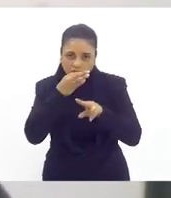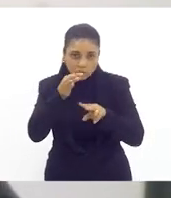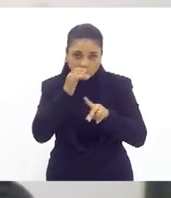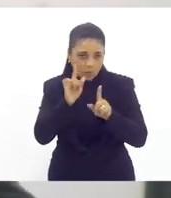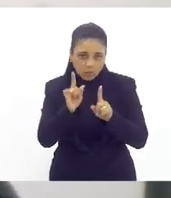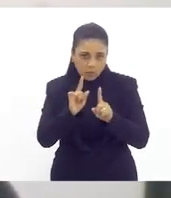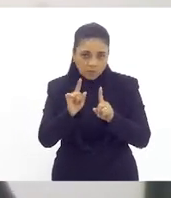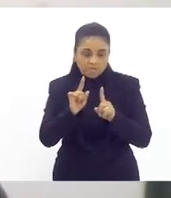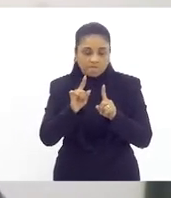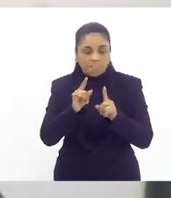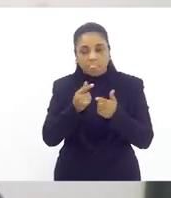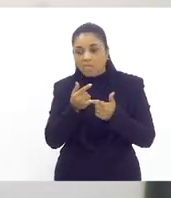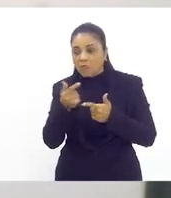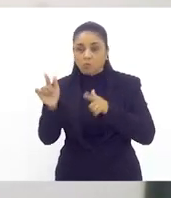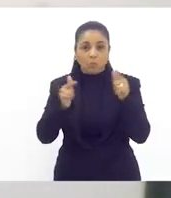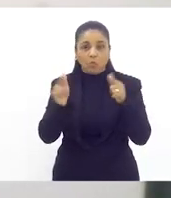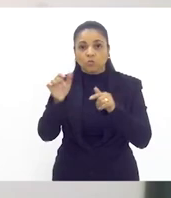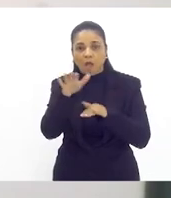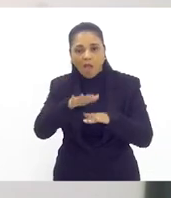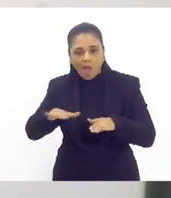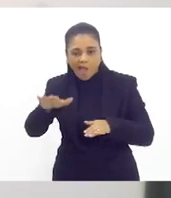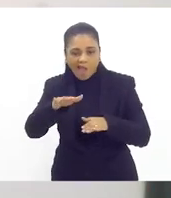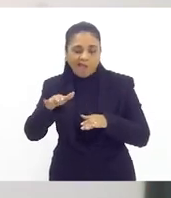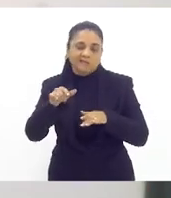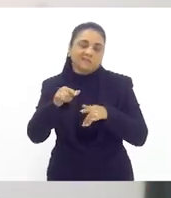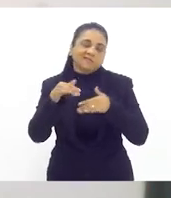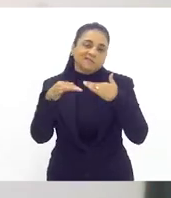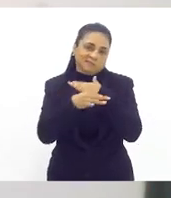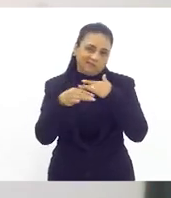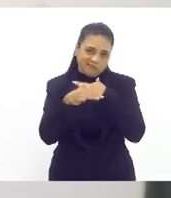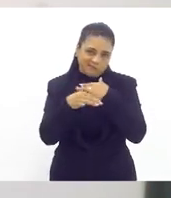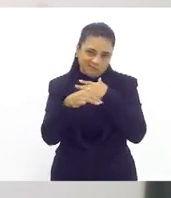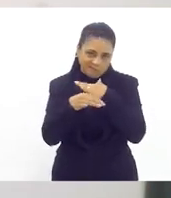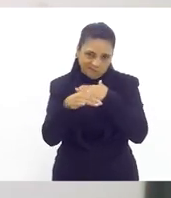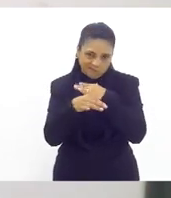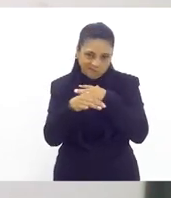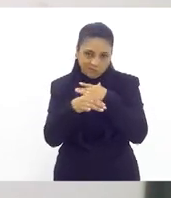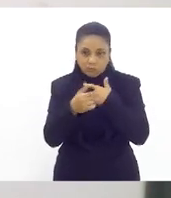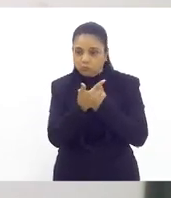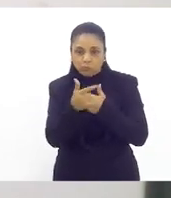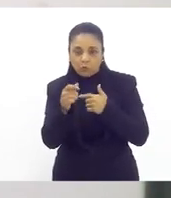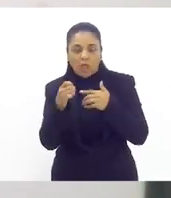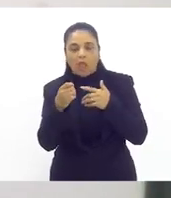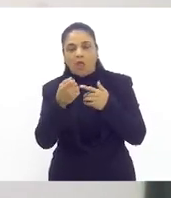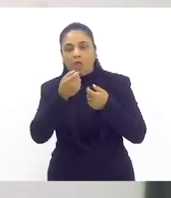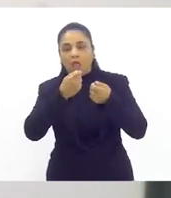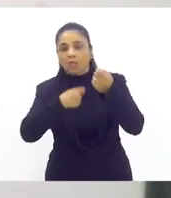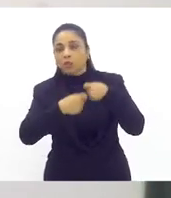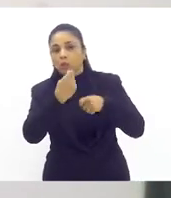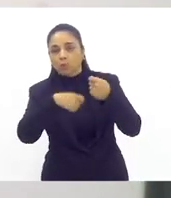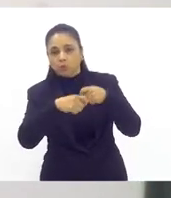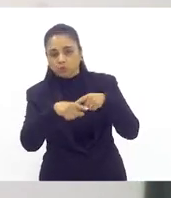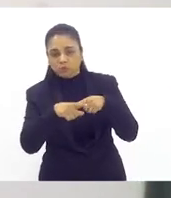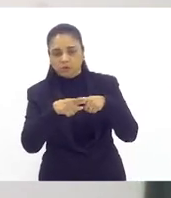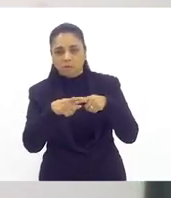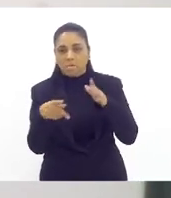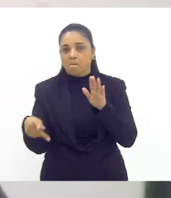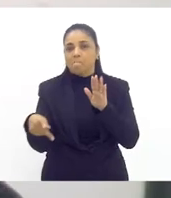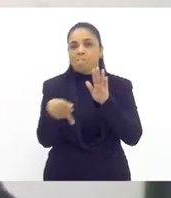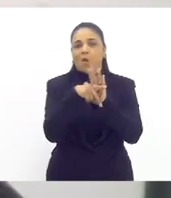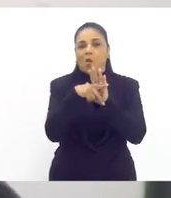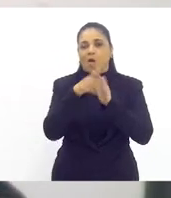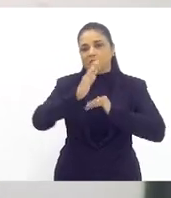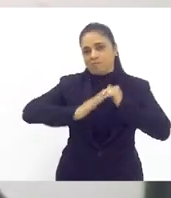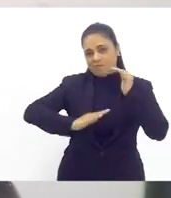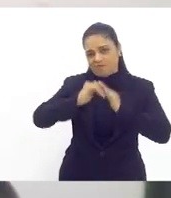em muitas das outras várias cidades do Brasil por exemplo não tem a indústria e a rede estruturada pode visual se